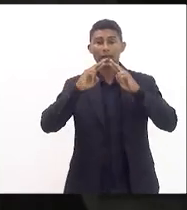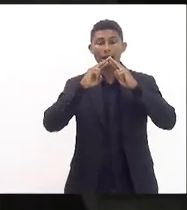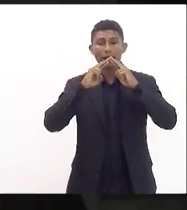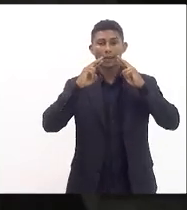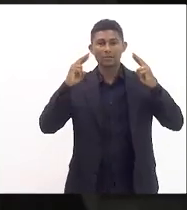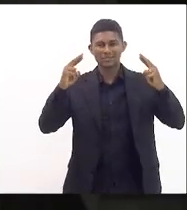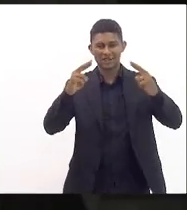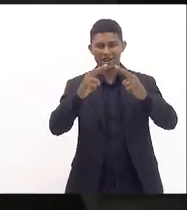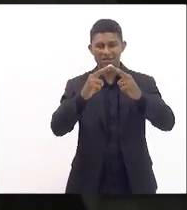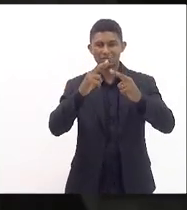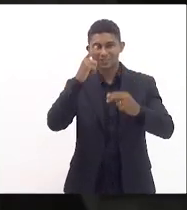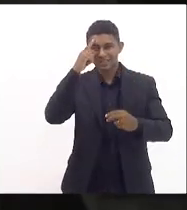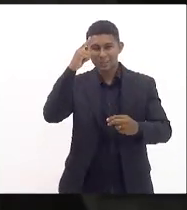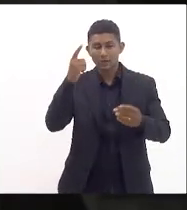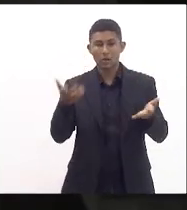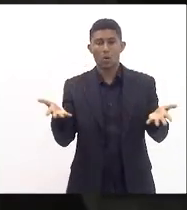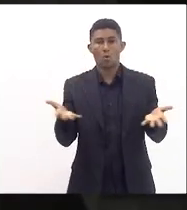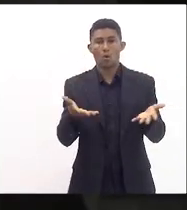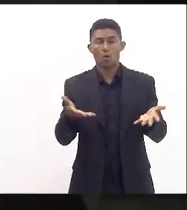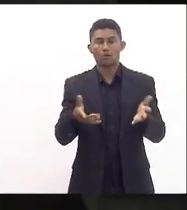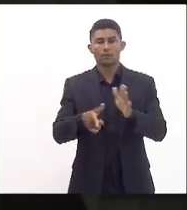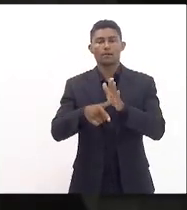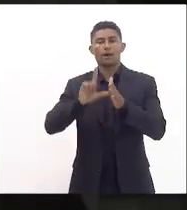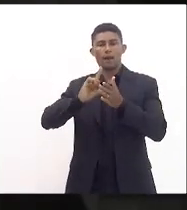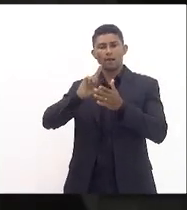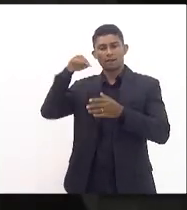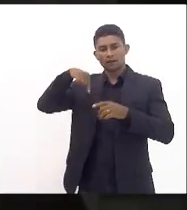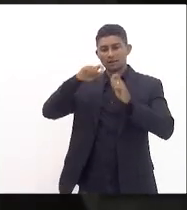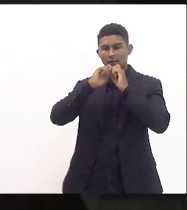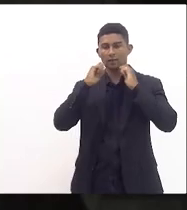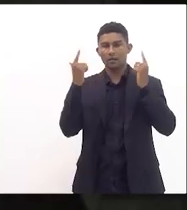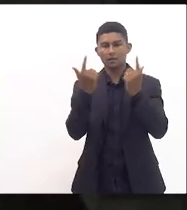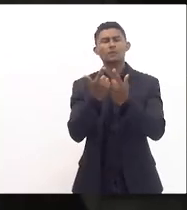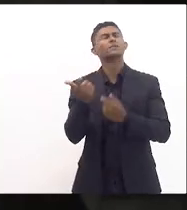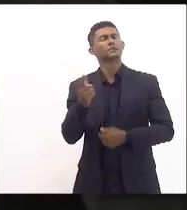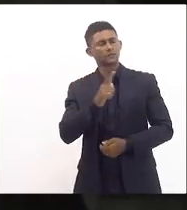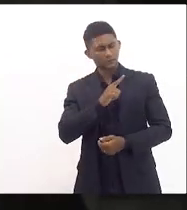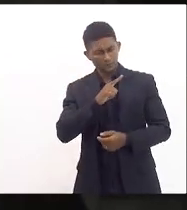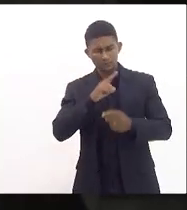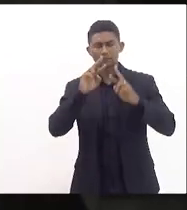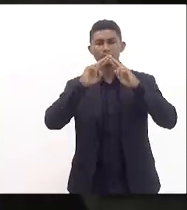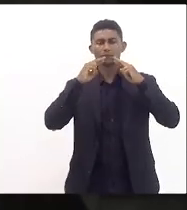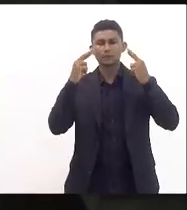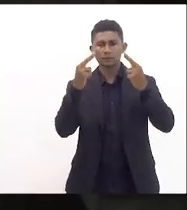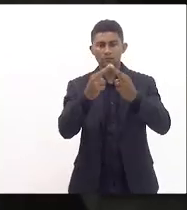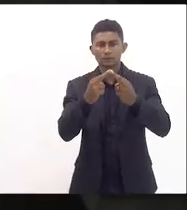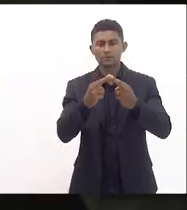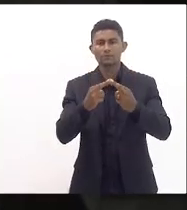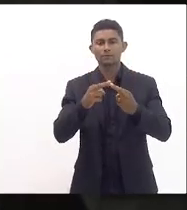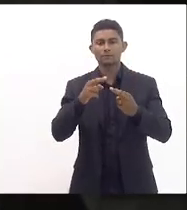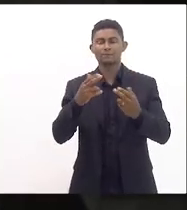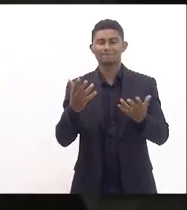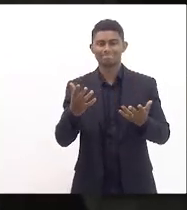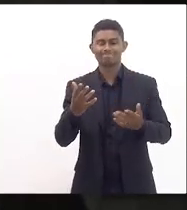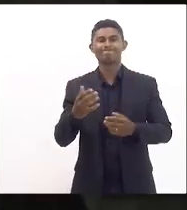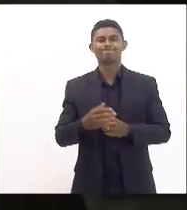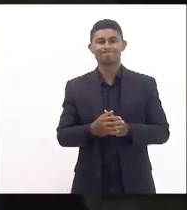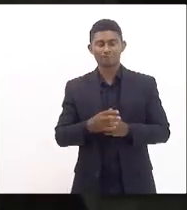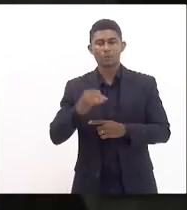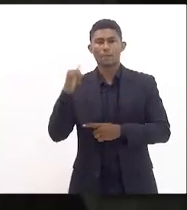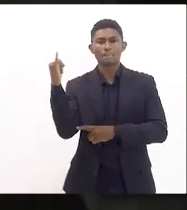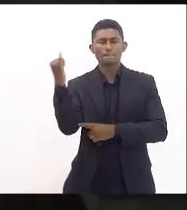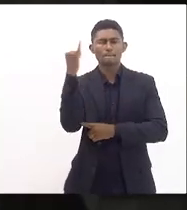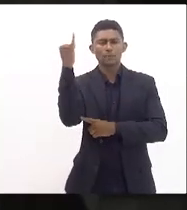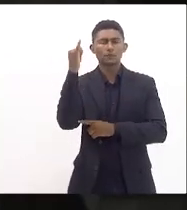pública realizada hoje nesta casa por iniciativa da Frente Parlamentar em